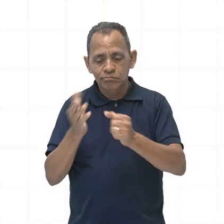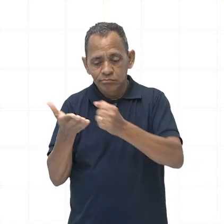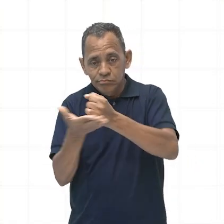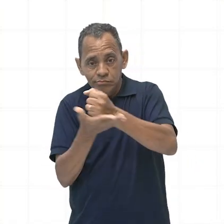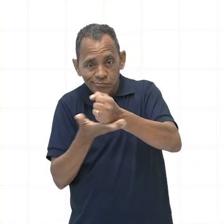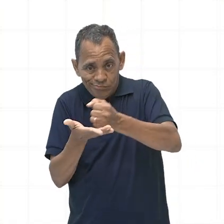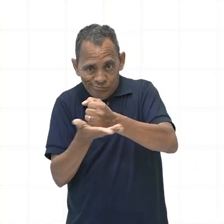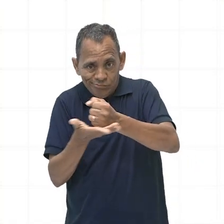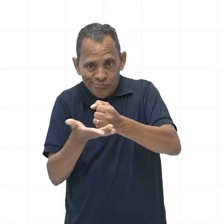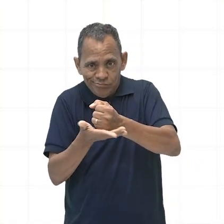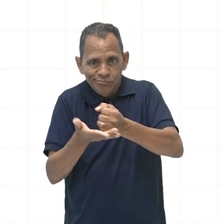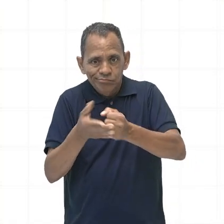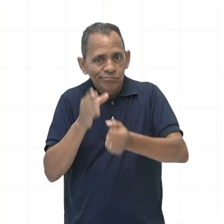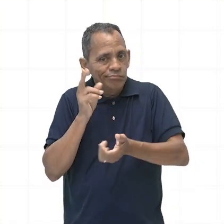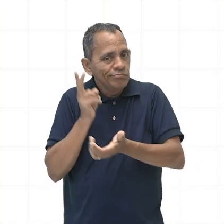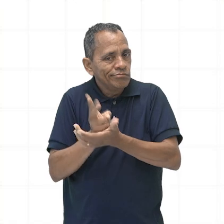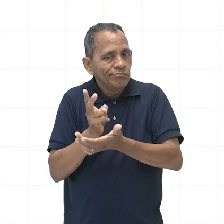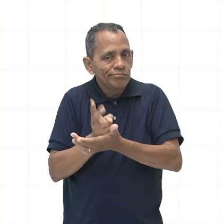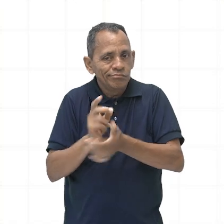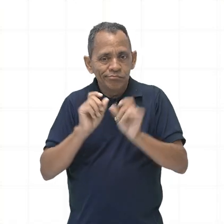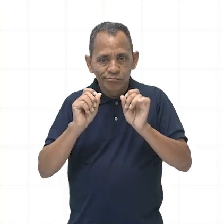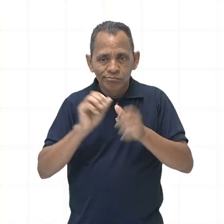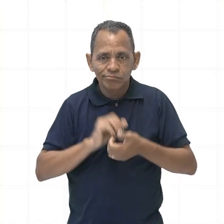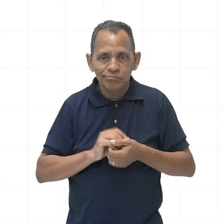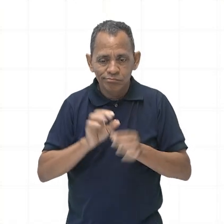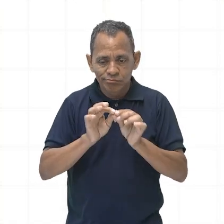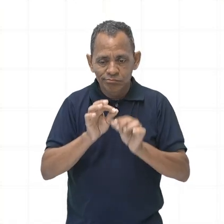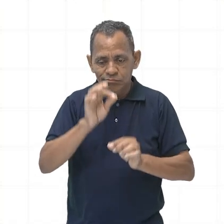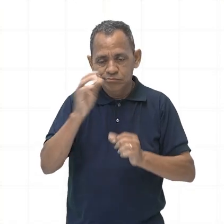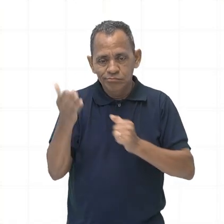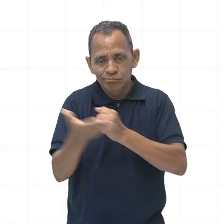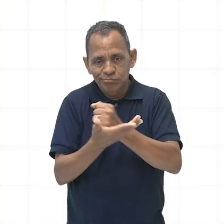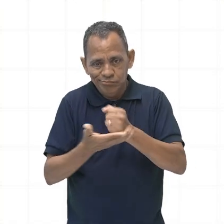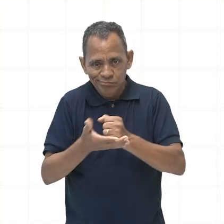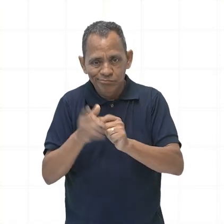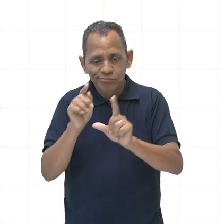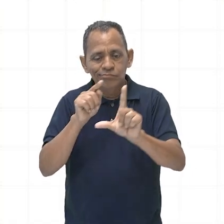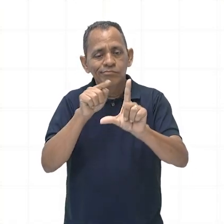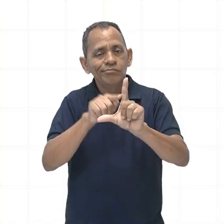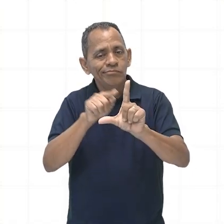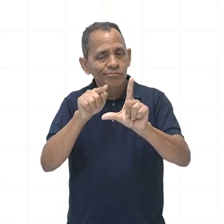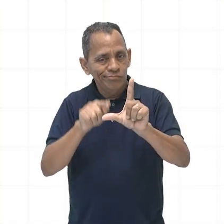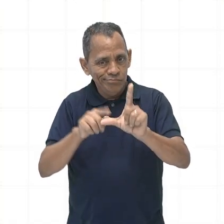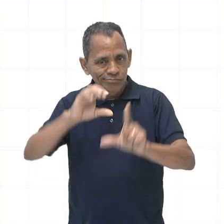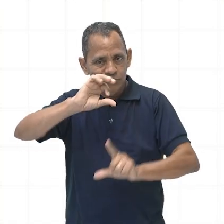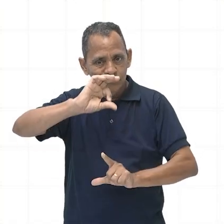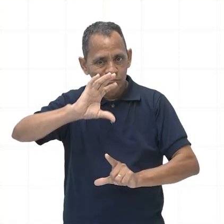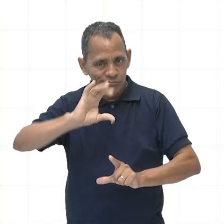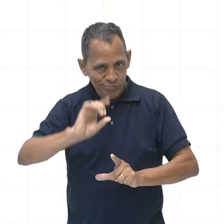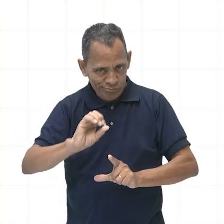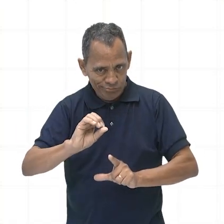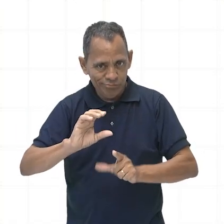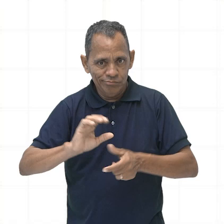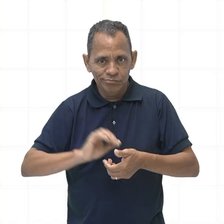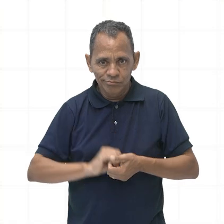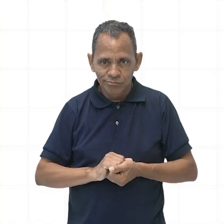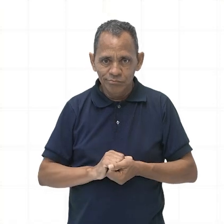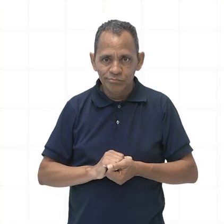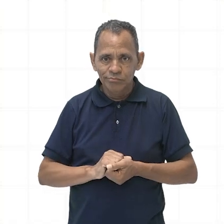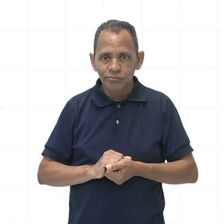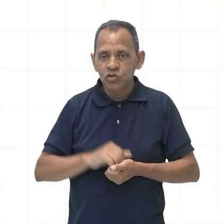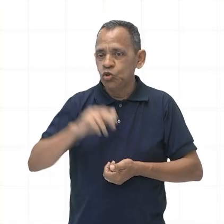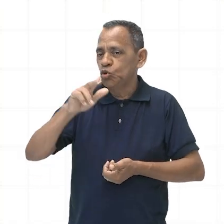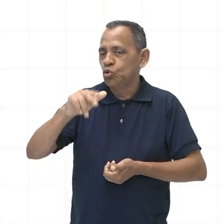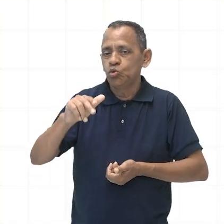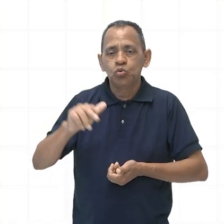ou à base, sempre a altura é calculada com um ângulo de 90 graus. A gente nunca vai calcular a altura assim, dessa